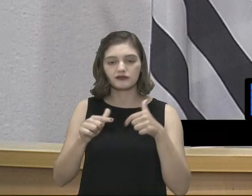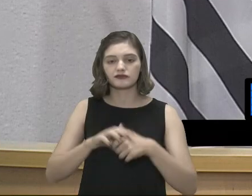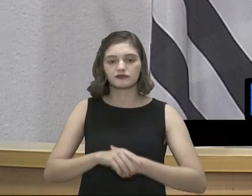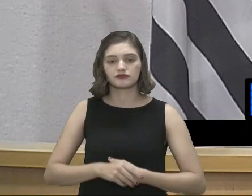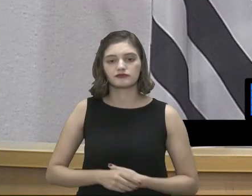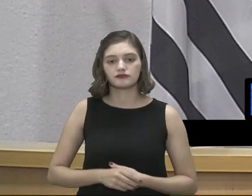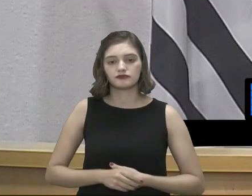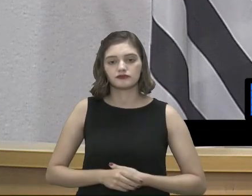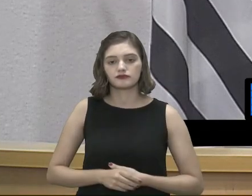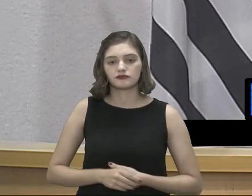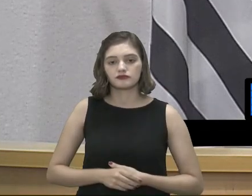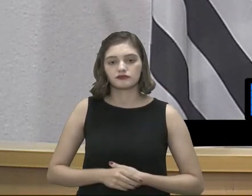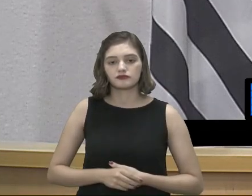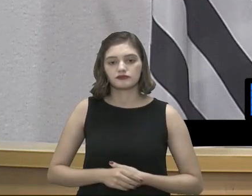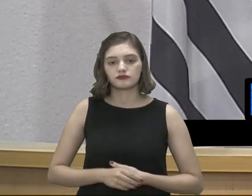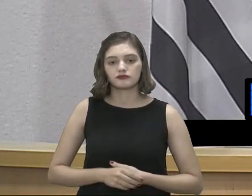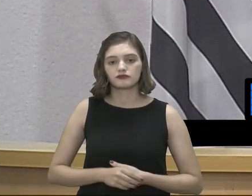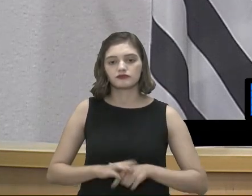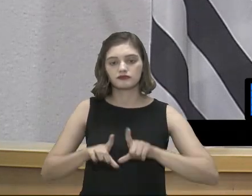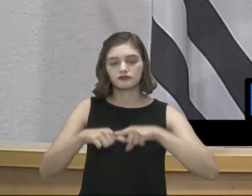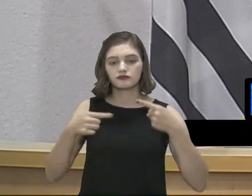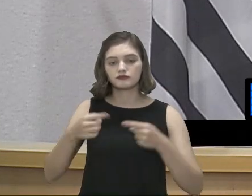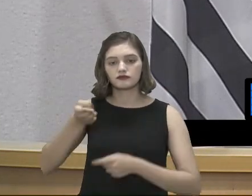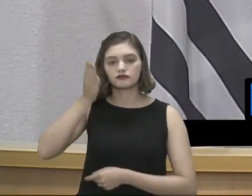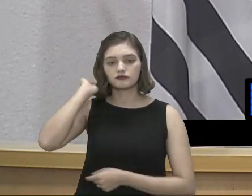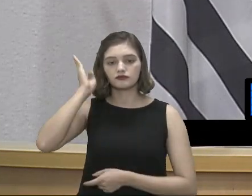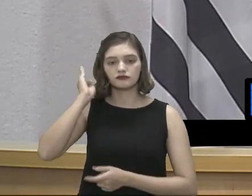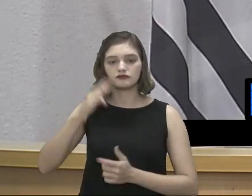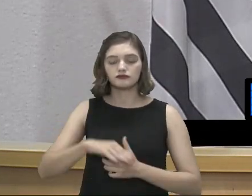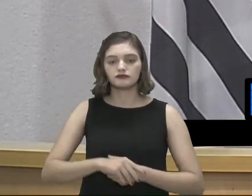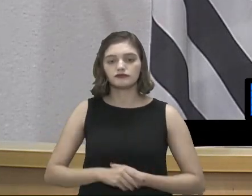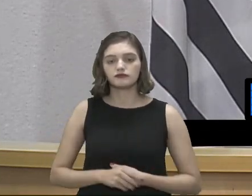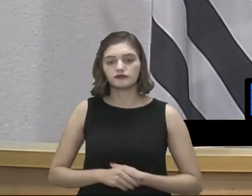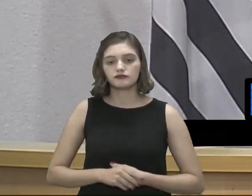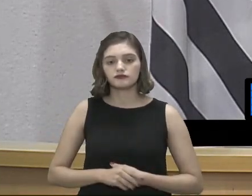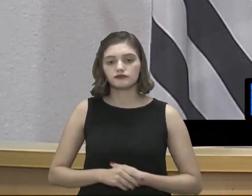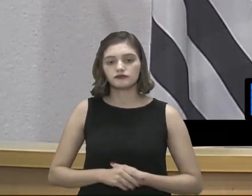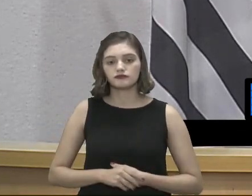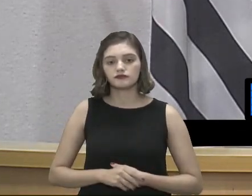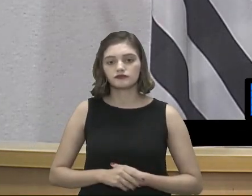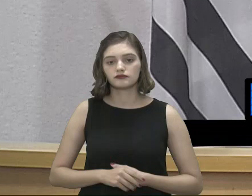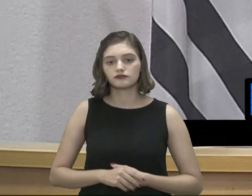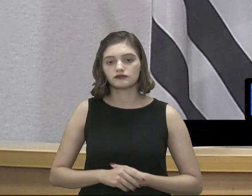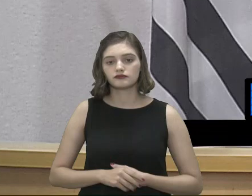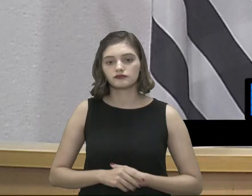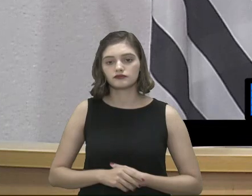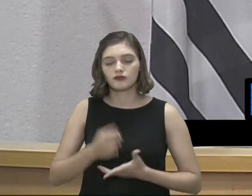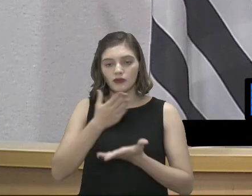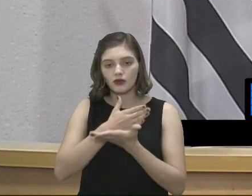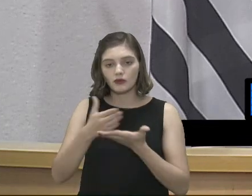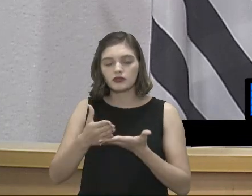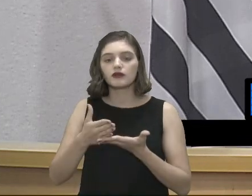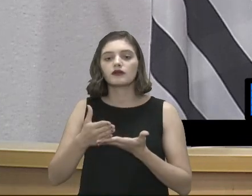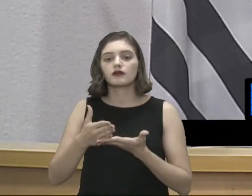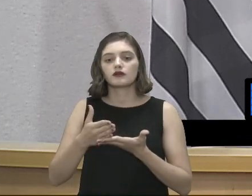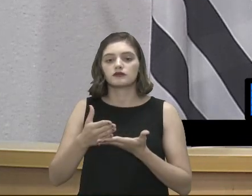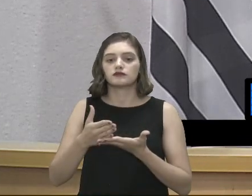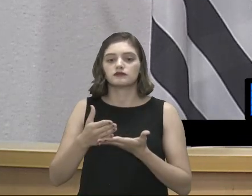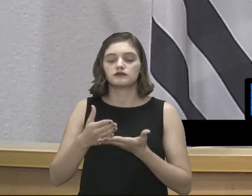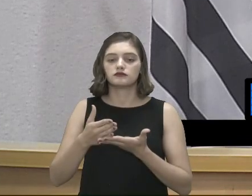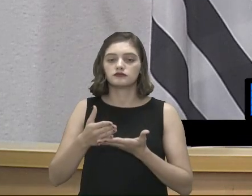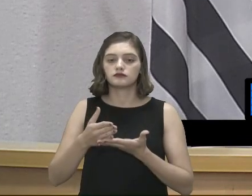formalmente. Mas chegando aqui em Taubaté, eu resolvi começar a minha transição